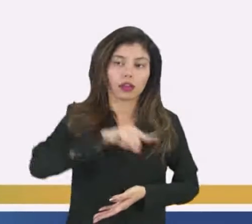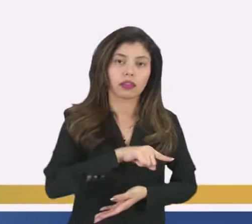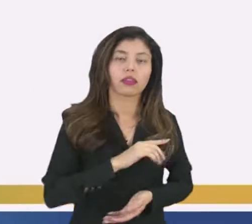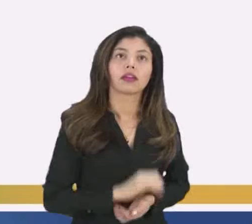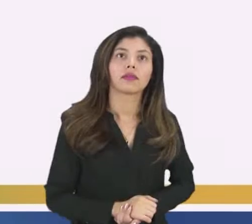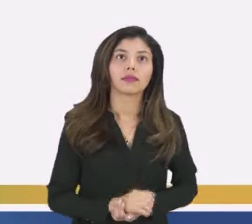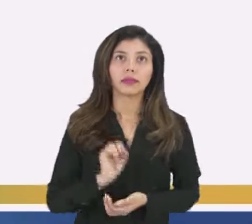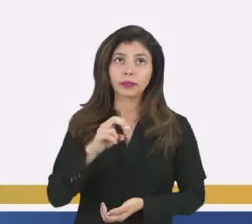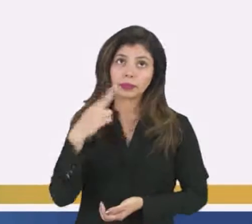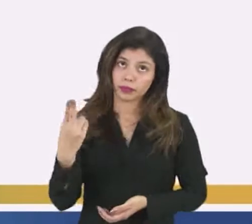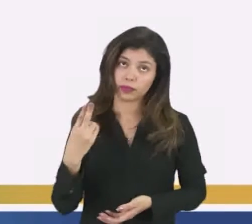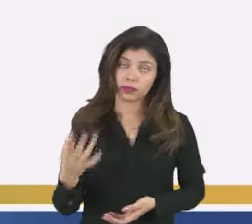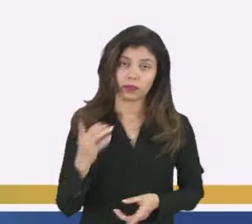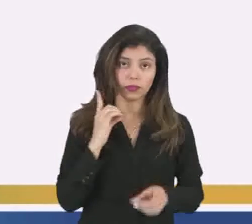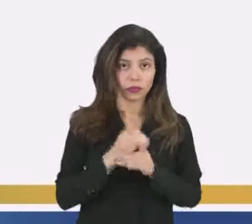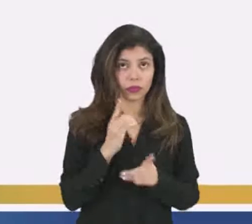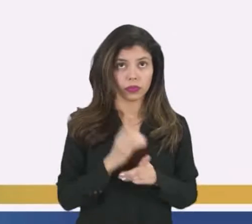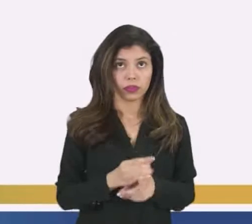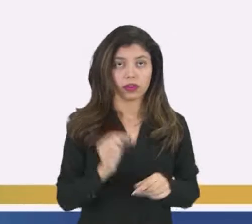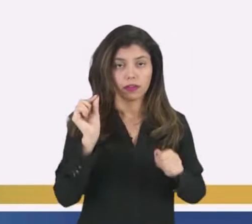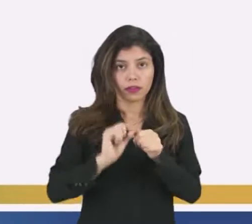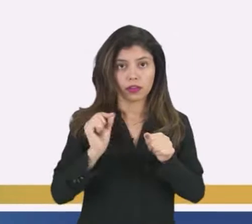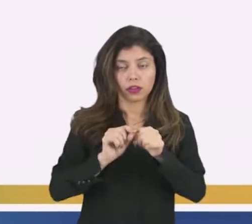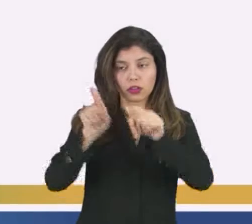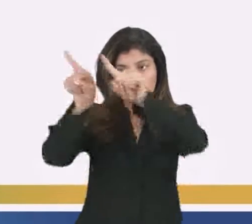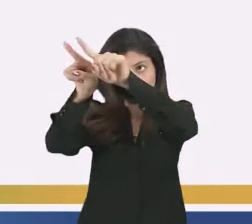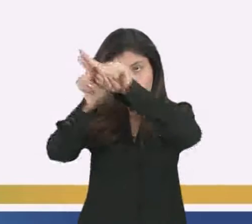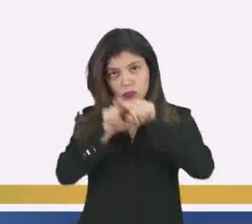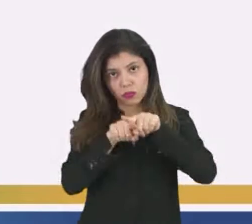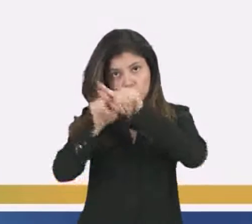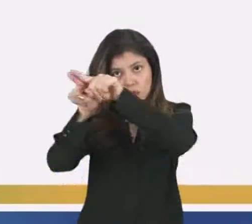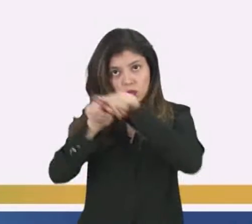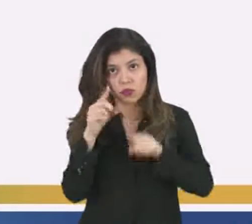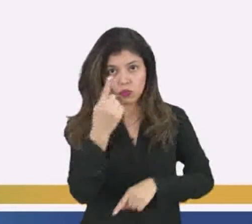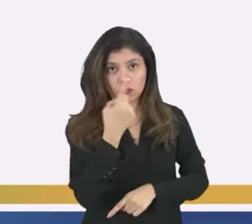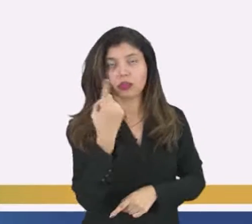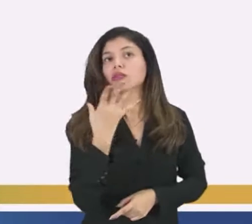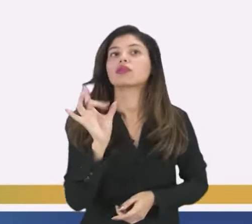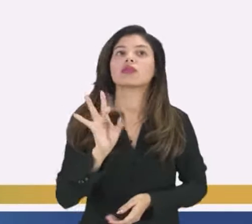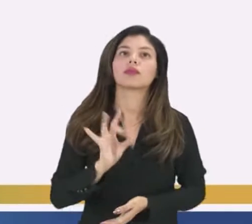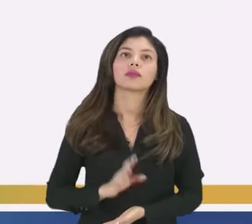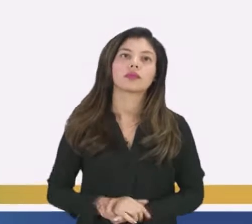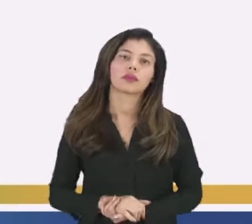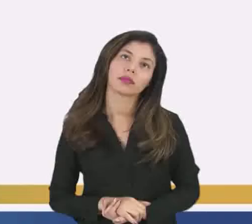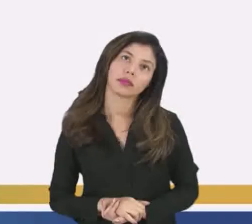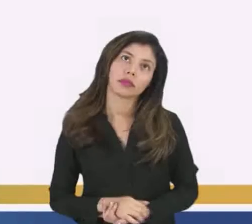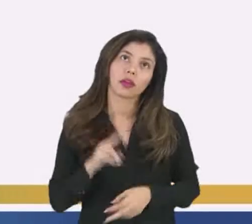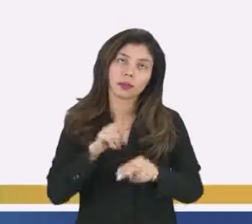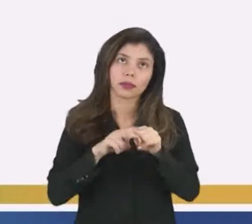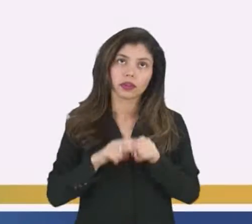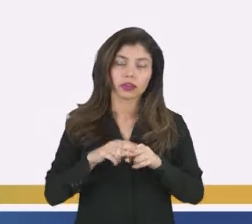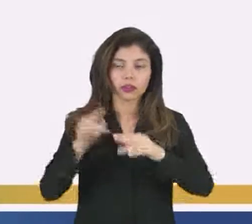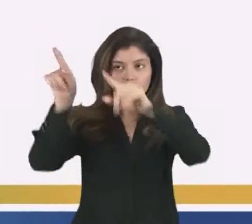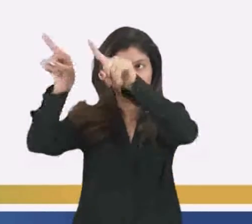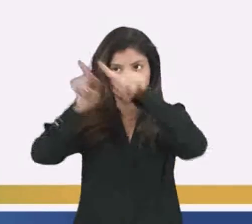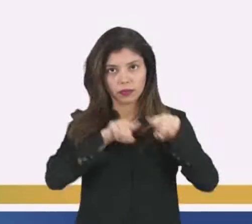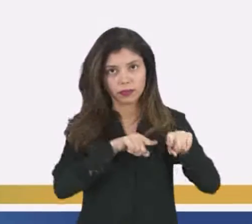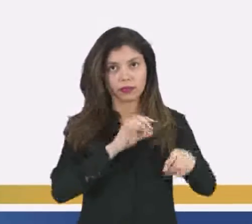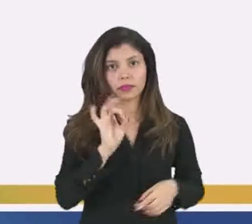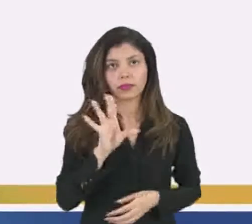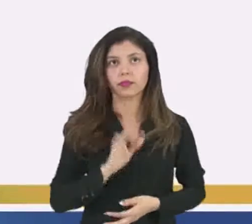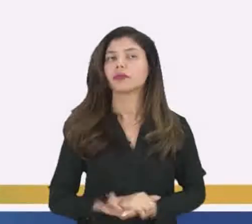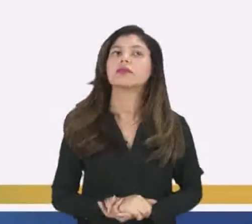seja, elas se coincidem, formando uma apenas, ok? Nesse caso, então, por isso que elas são retas